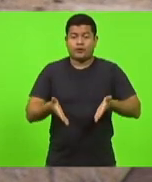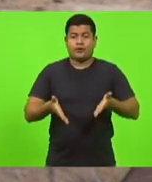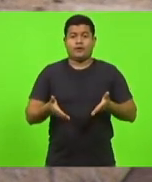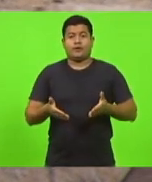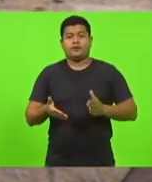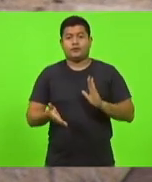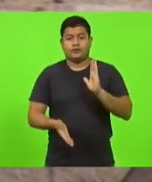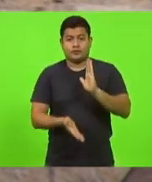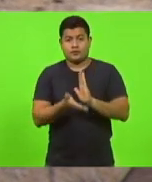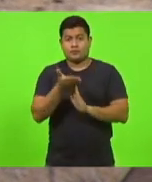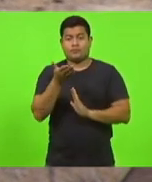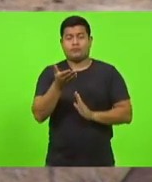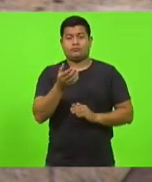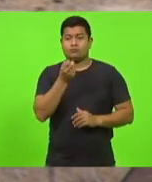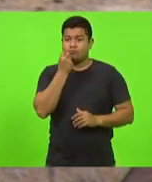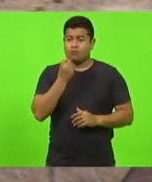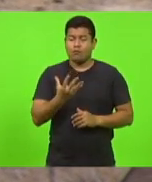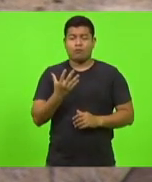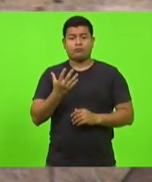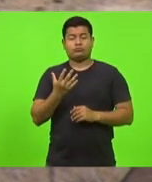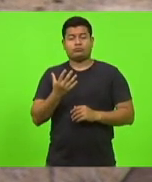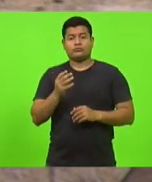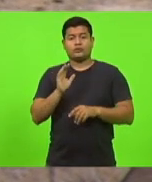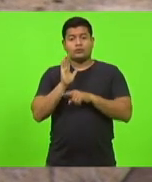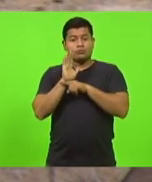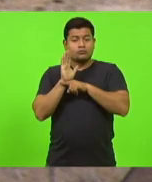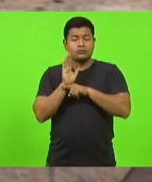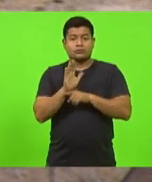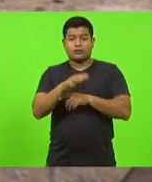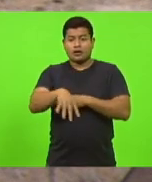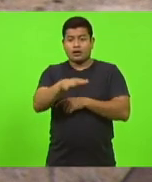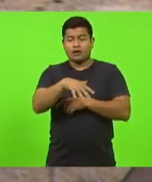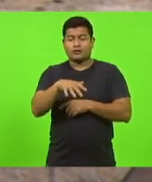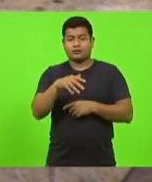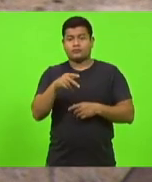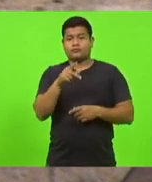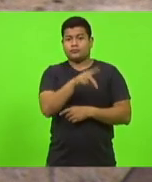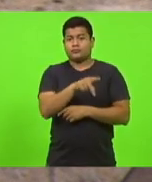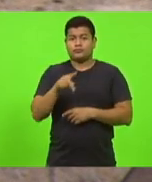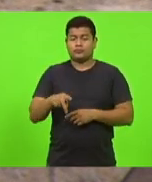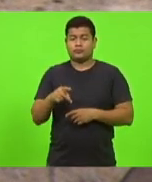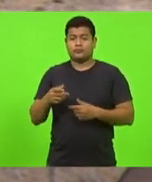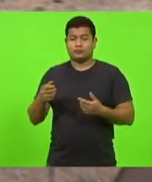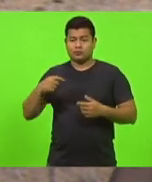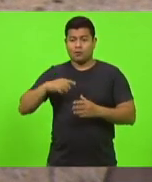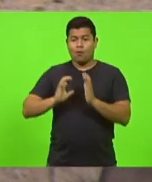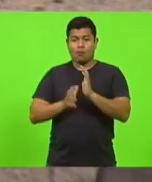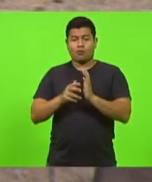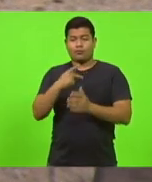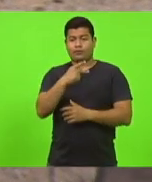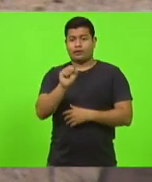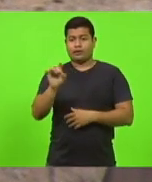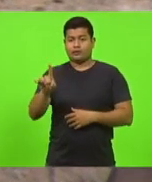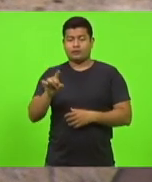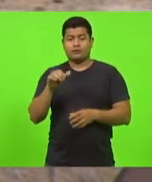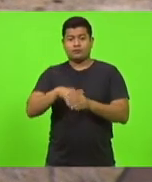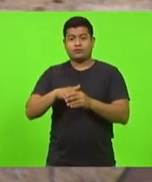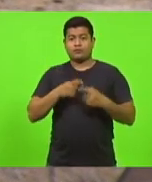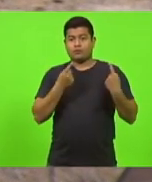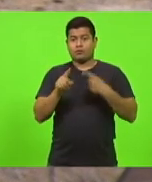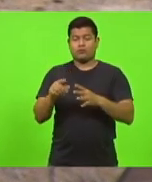tão significativo para os professores de Santa Catarina, é que o PSD vota contra os destaques,